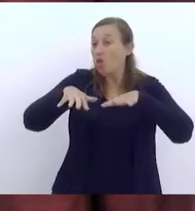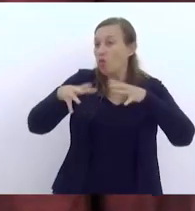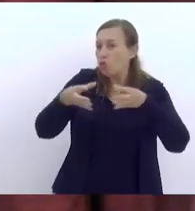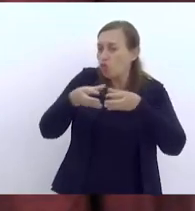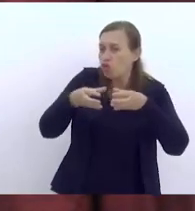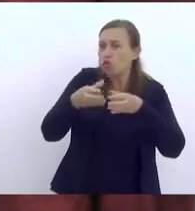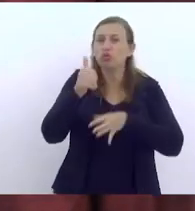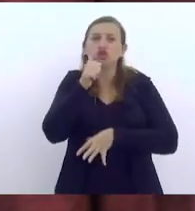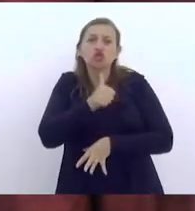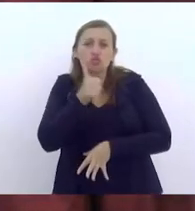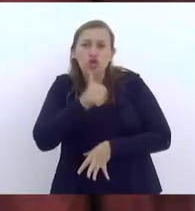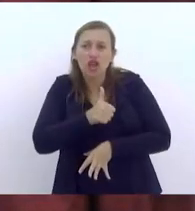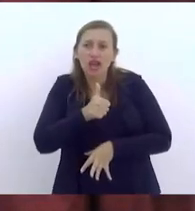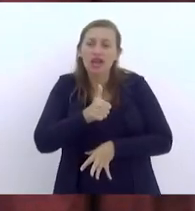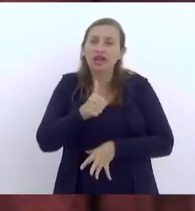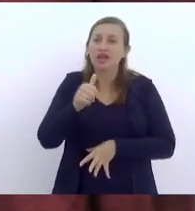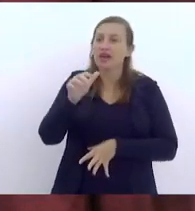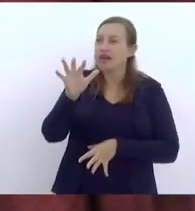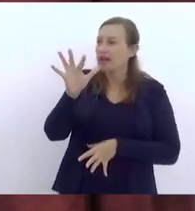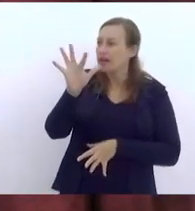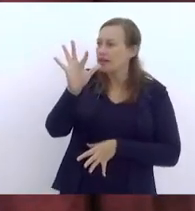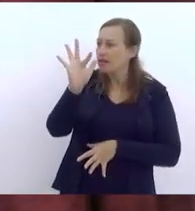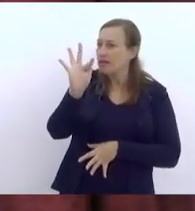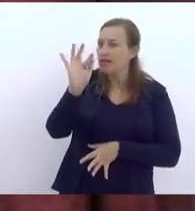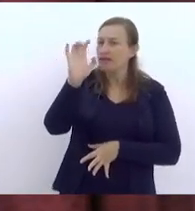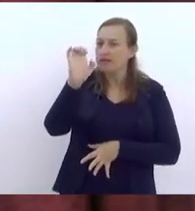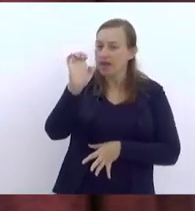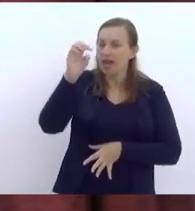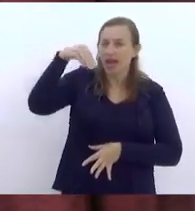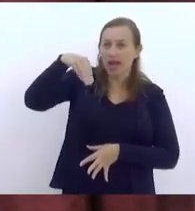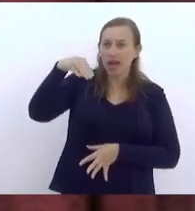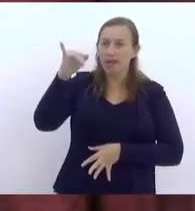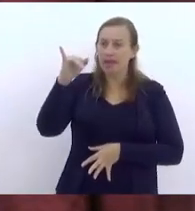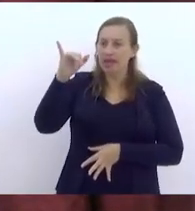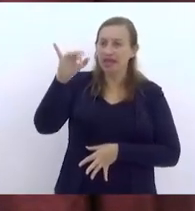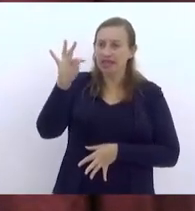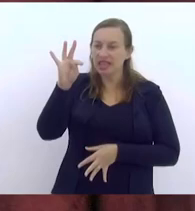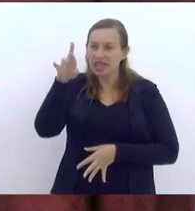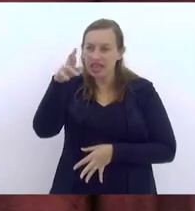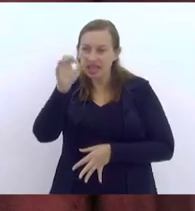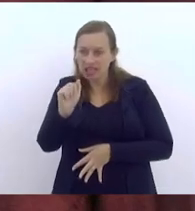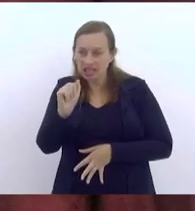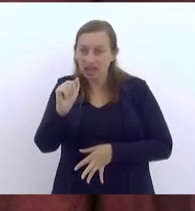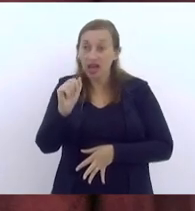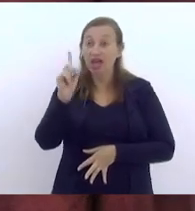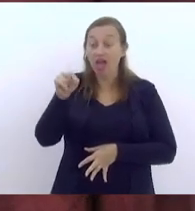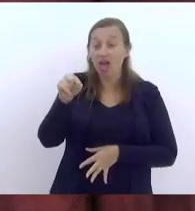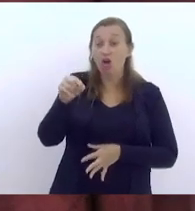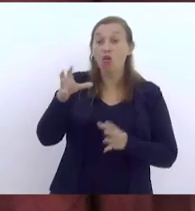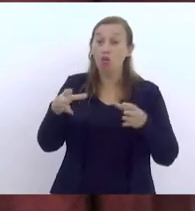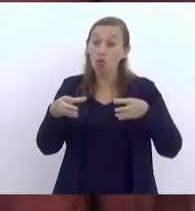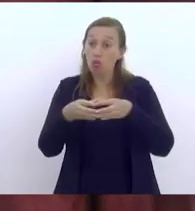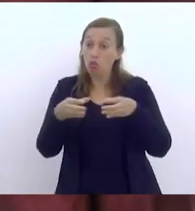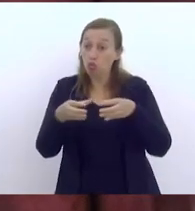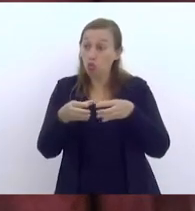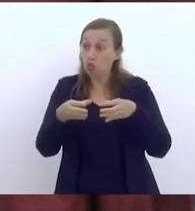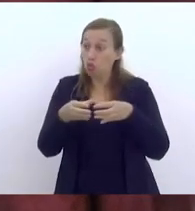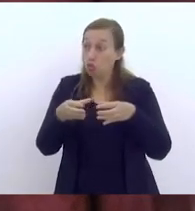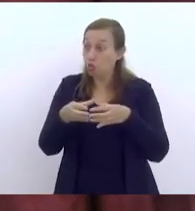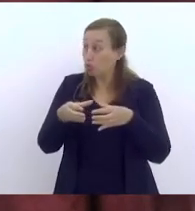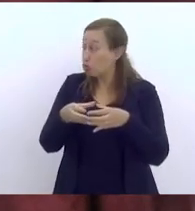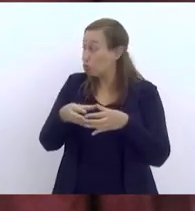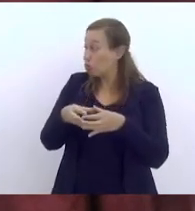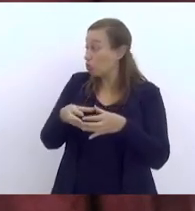um grupo feminista, que na categorização de alguns é um grupo radical. Não aceitaria um